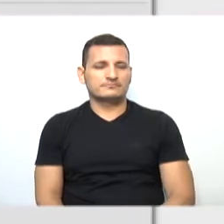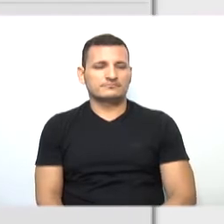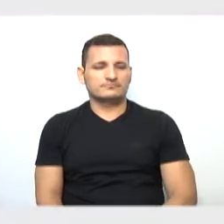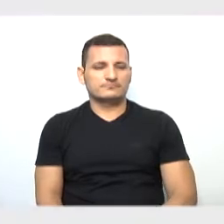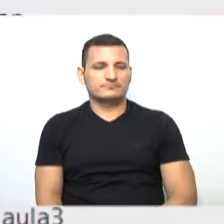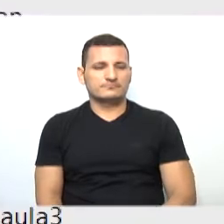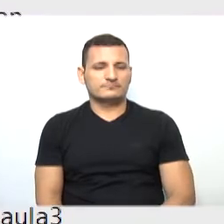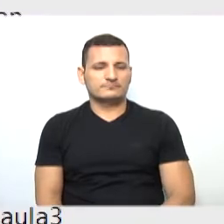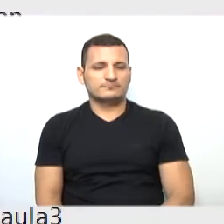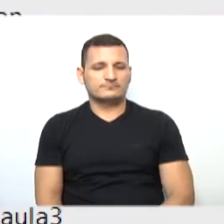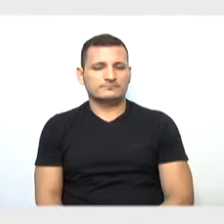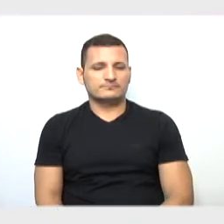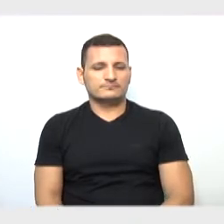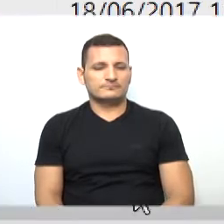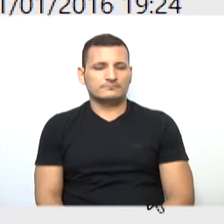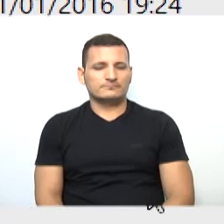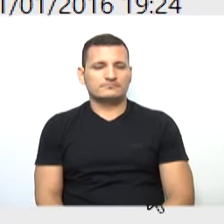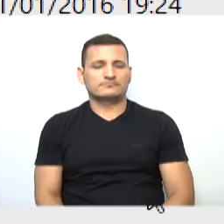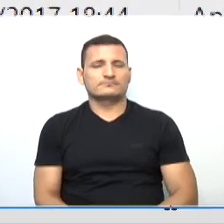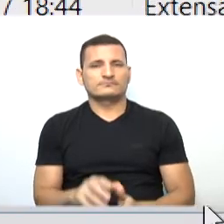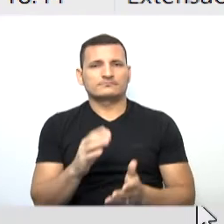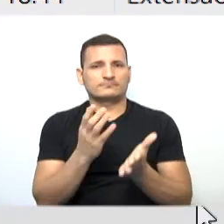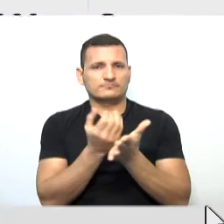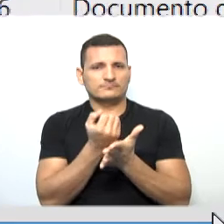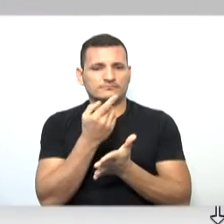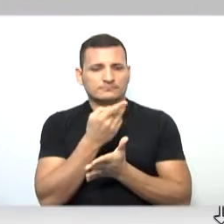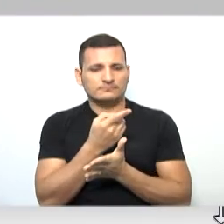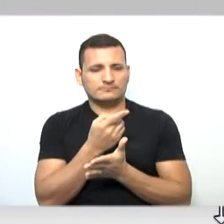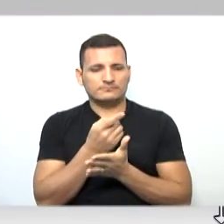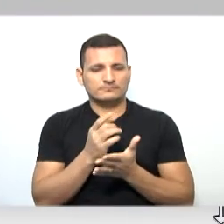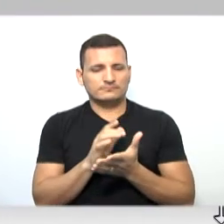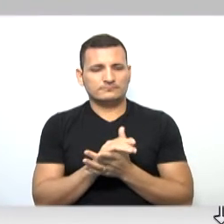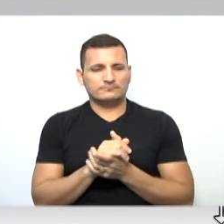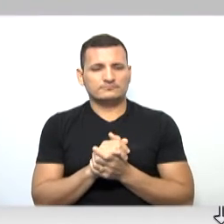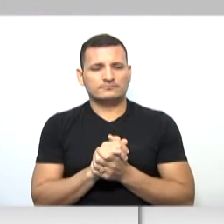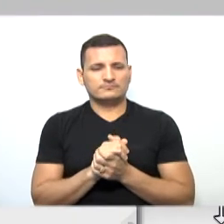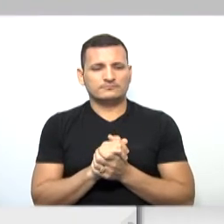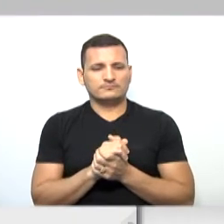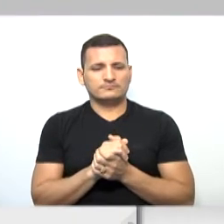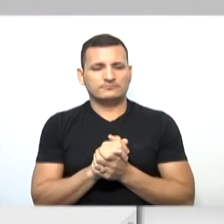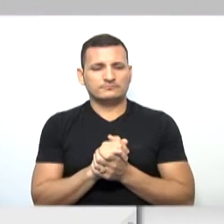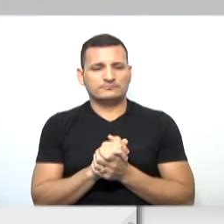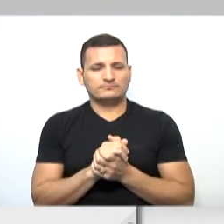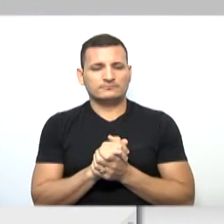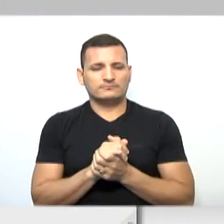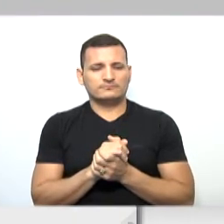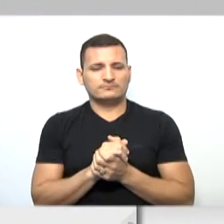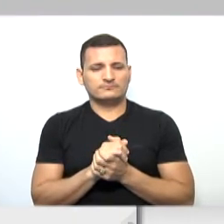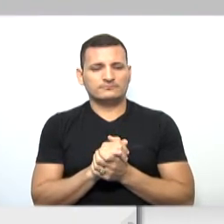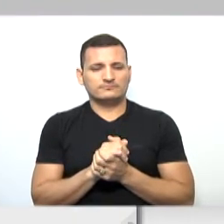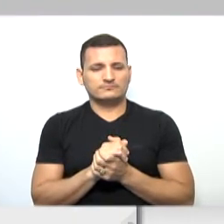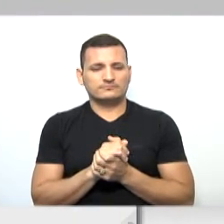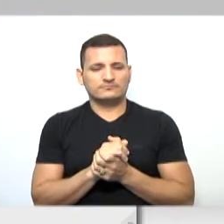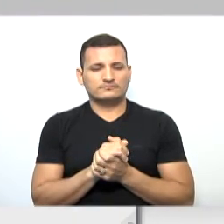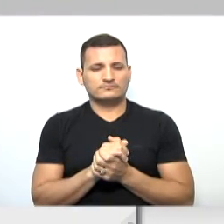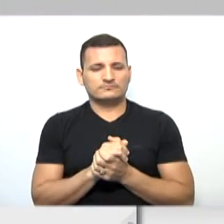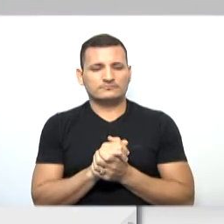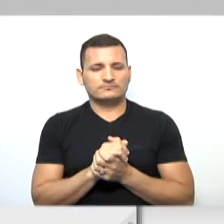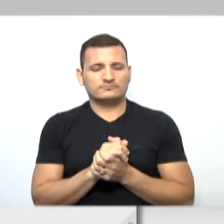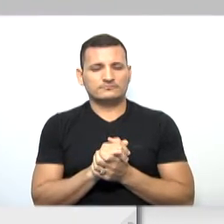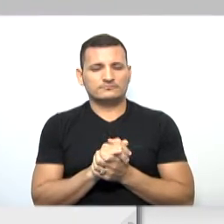como. Nós vamos estilizar essa nossa página. Vou colocar aqui exemplo,